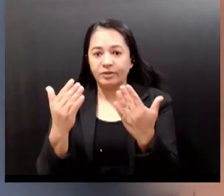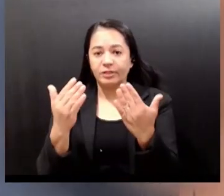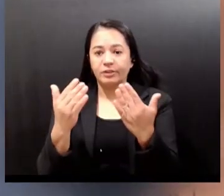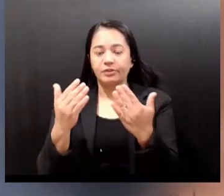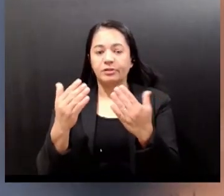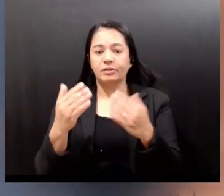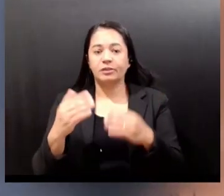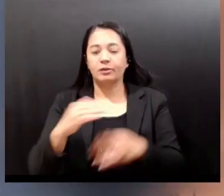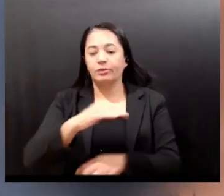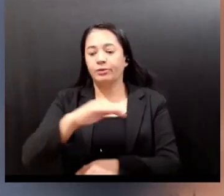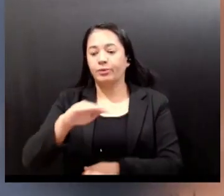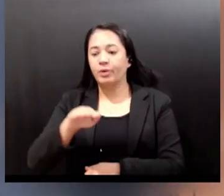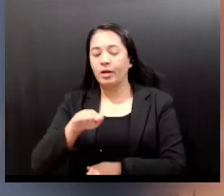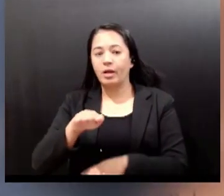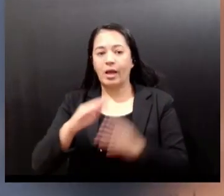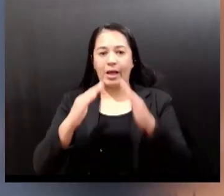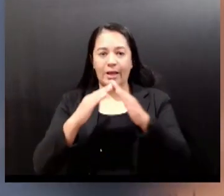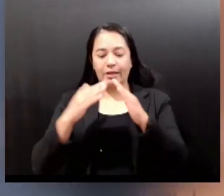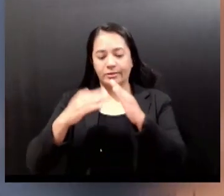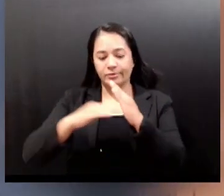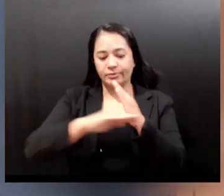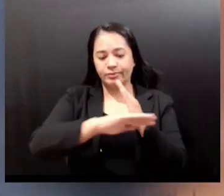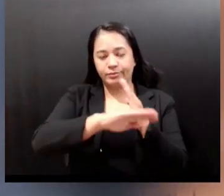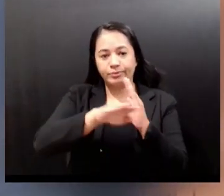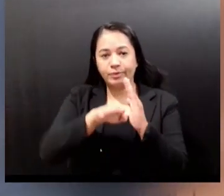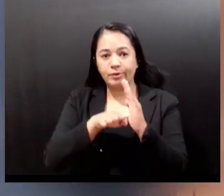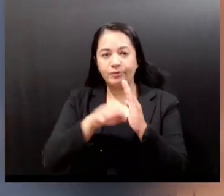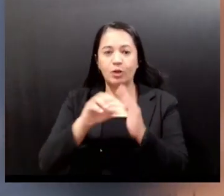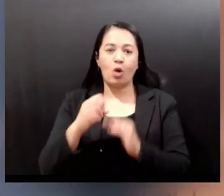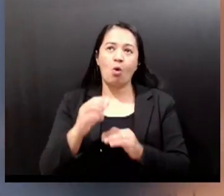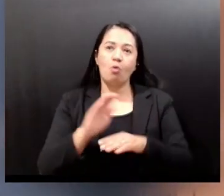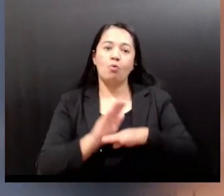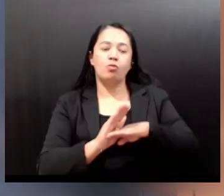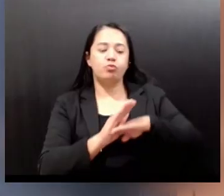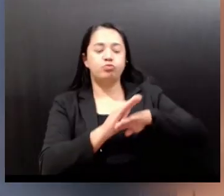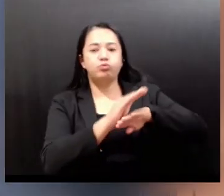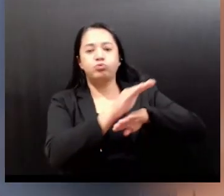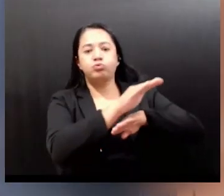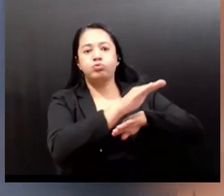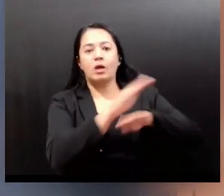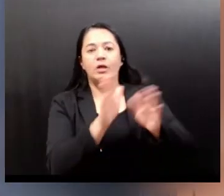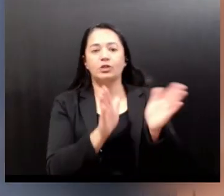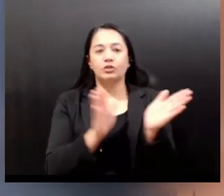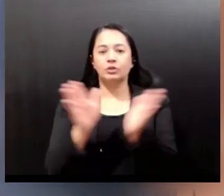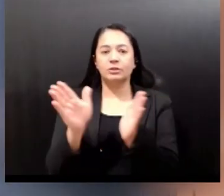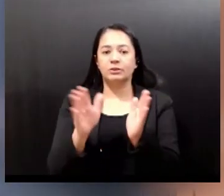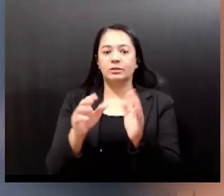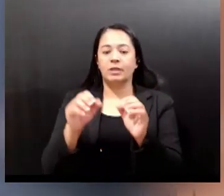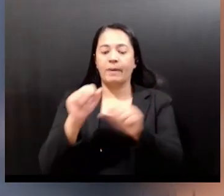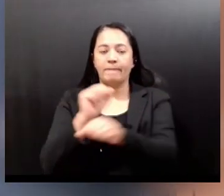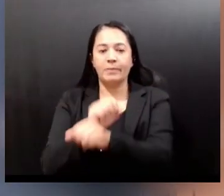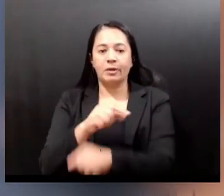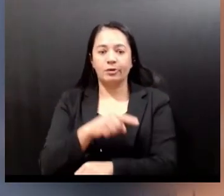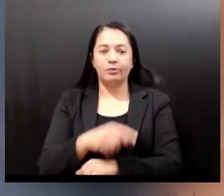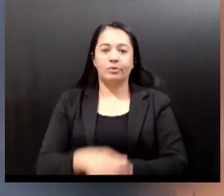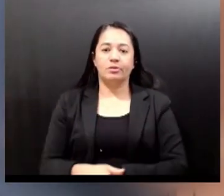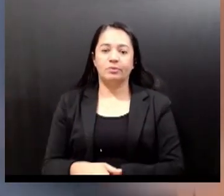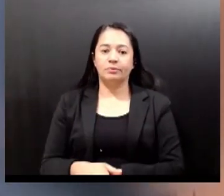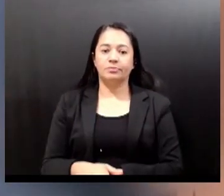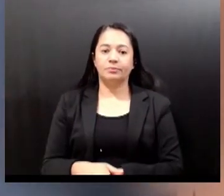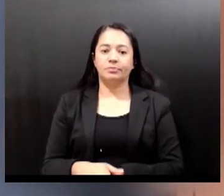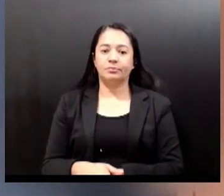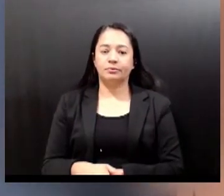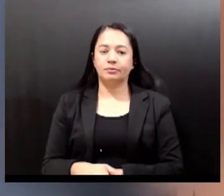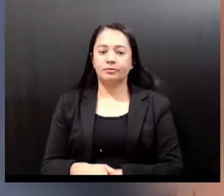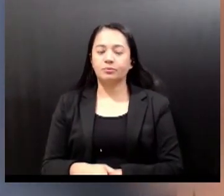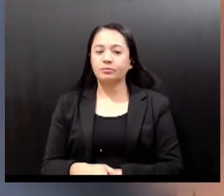uma garagem ou uma rampa de acessibilidade e ele parou bem lá na rampa. Nesse caso, a gente